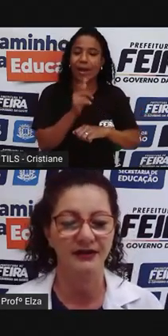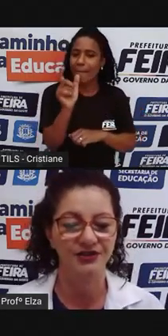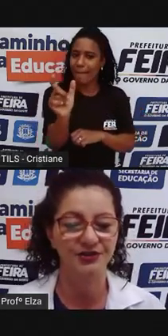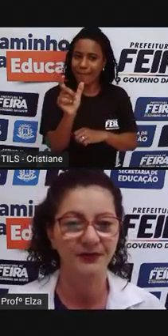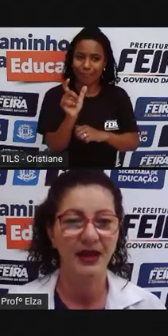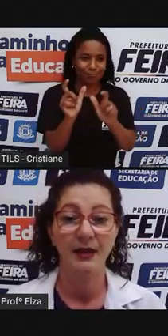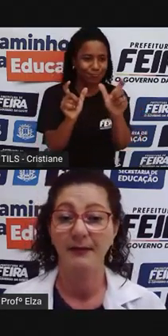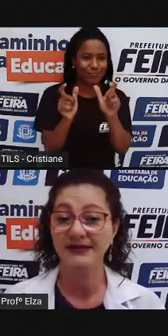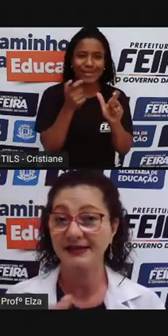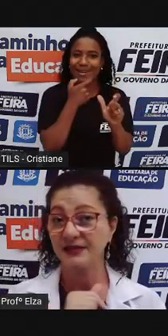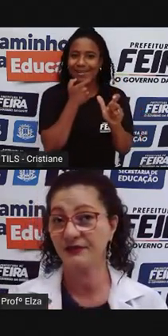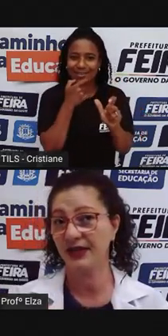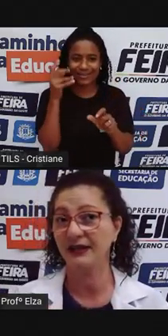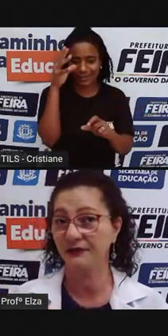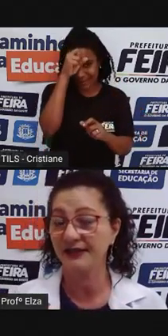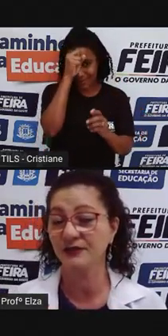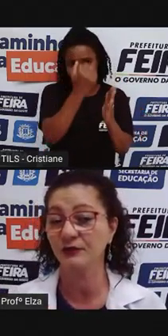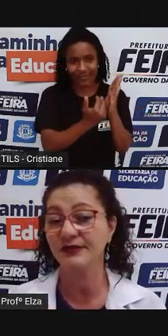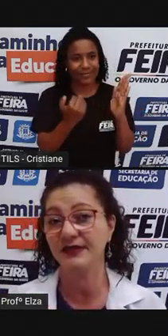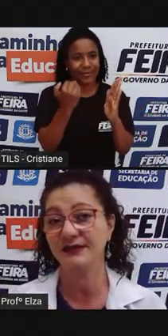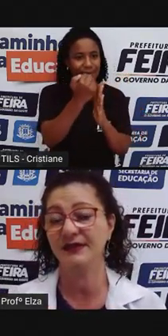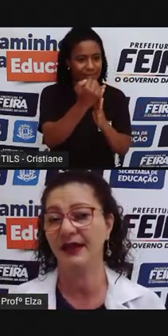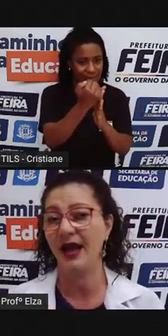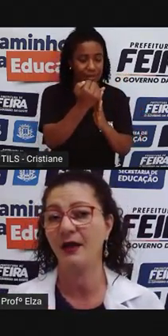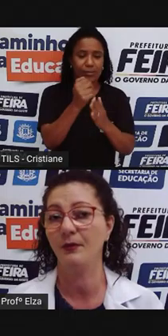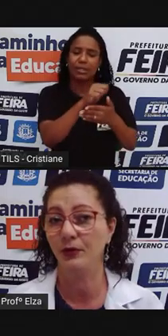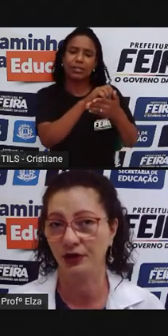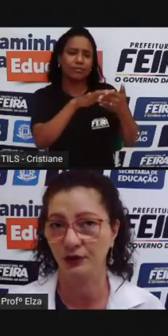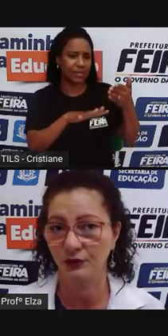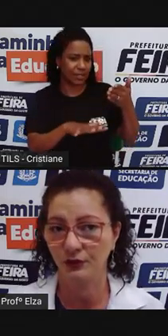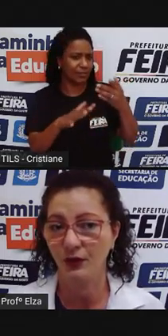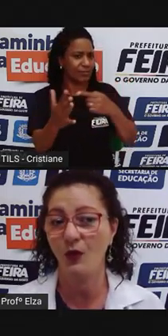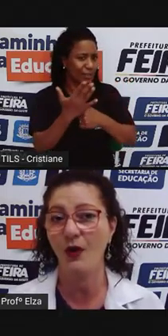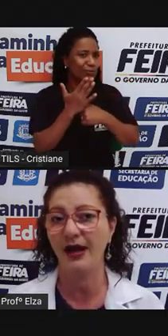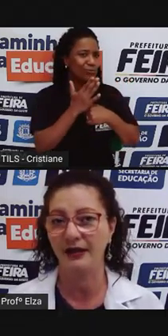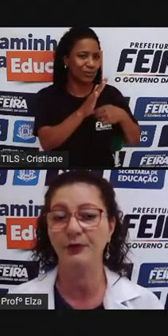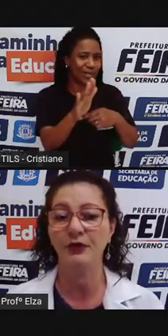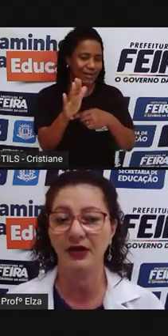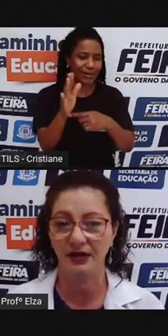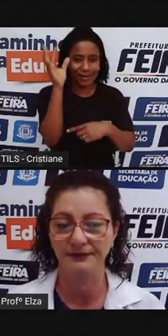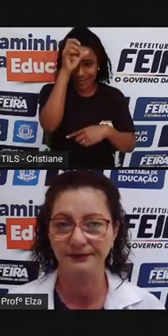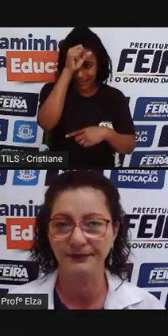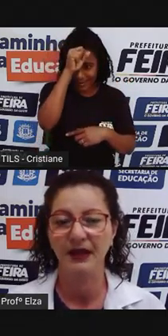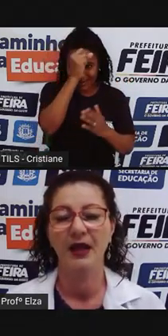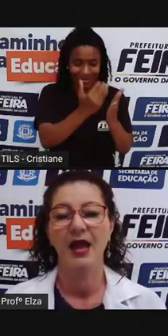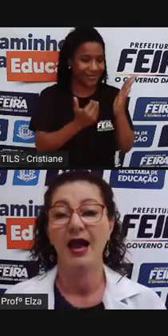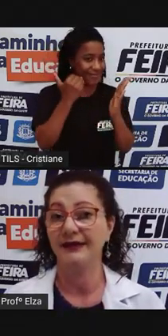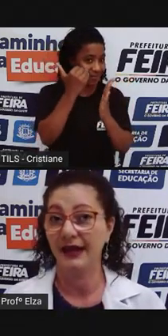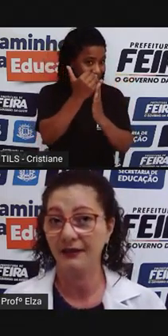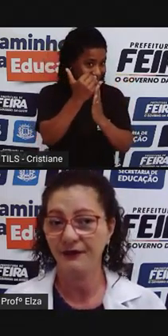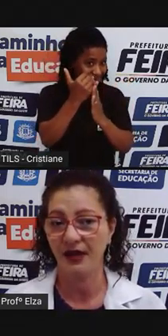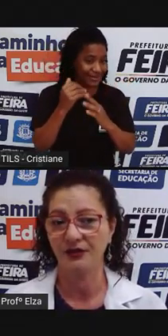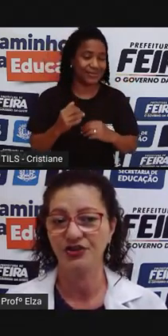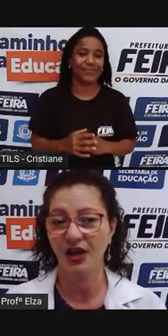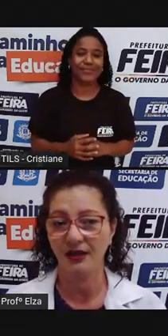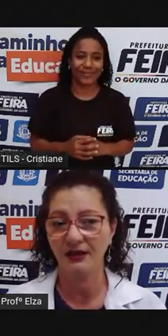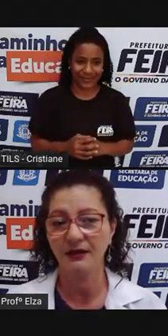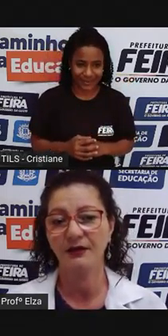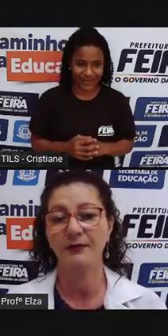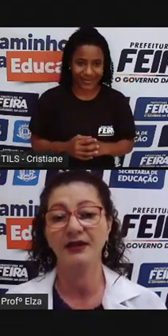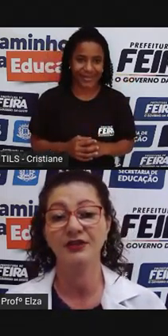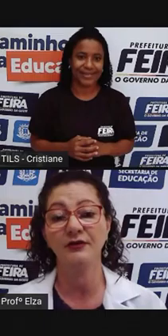em inglês. Mas essa atividade vai nos ensinar muito. Why? Por quê? A tarefa é